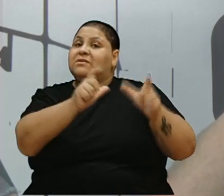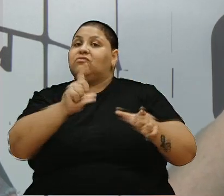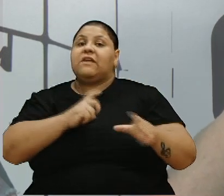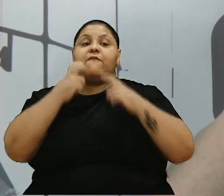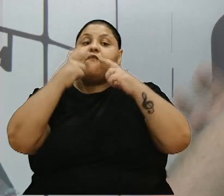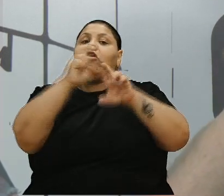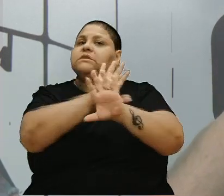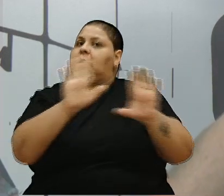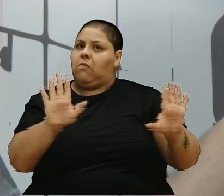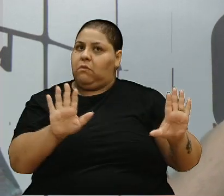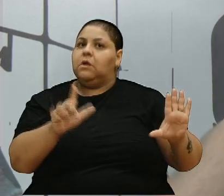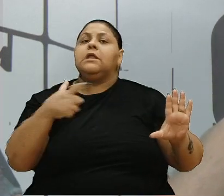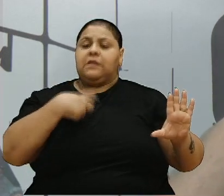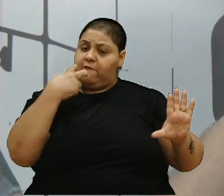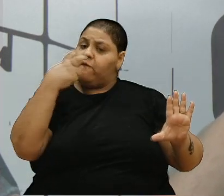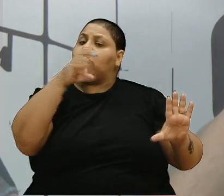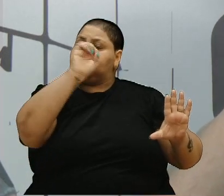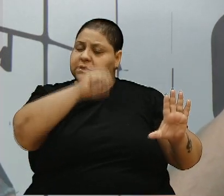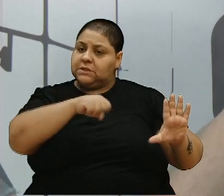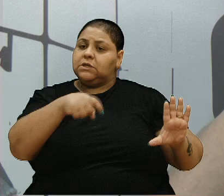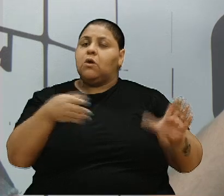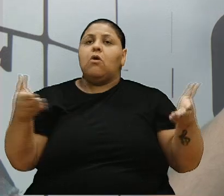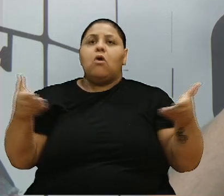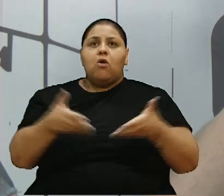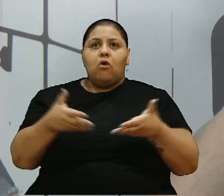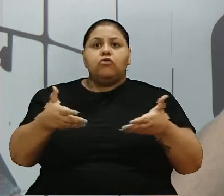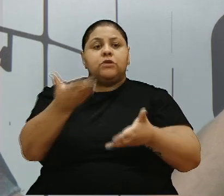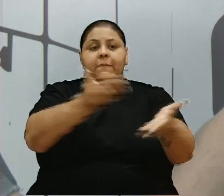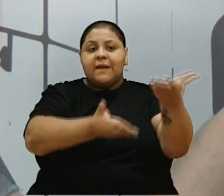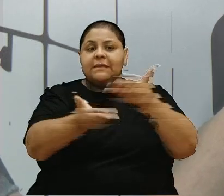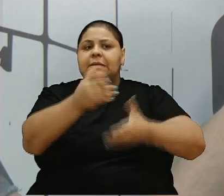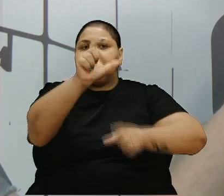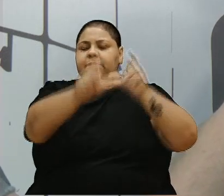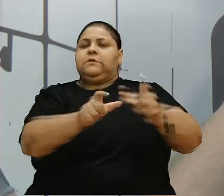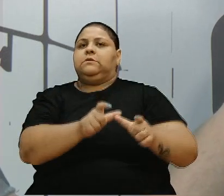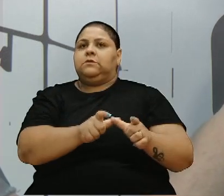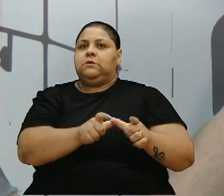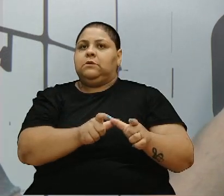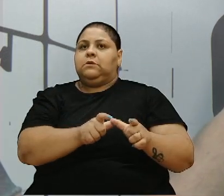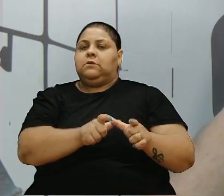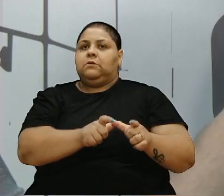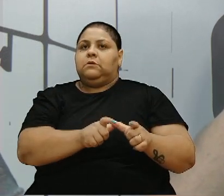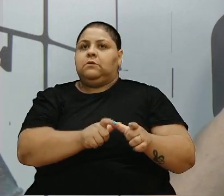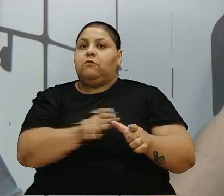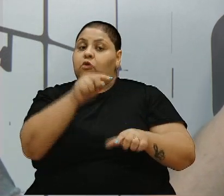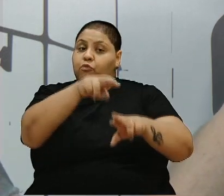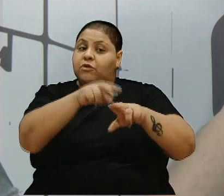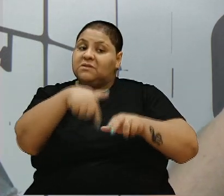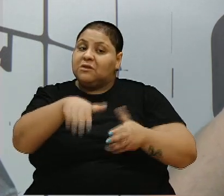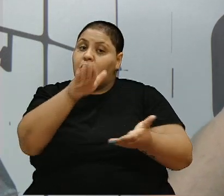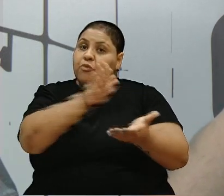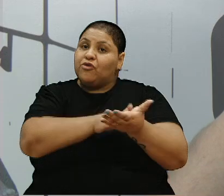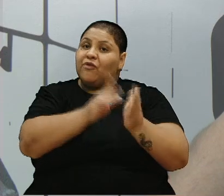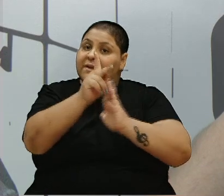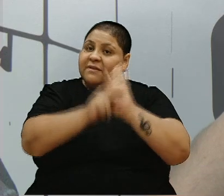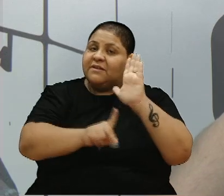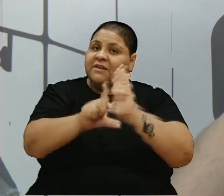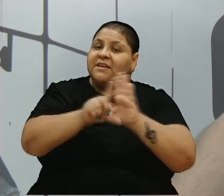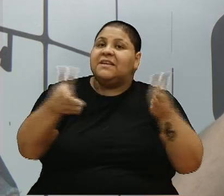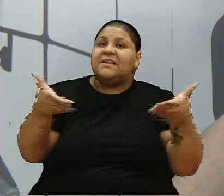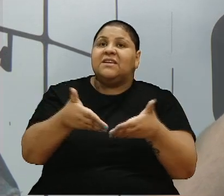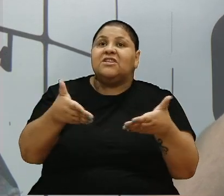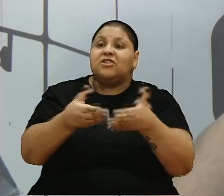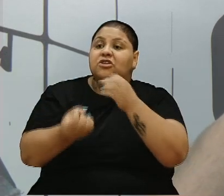voz. Tem voz. Nós estamos aqui para atendê-los. Então, foi nesse sentido que eu protocolei esse projeto de lei e ele já